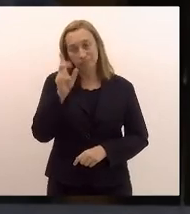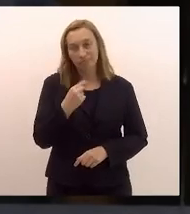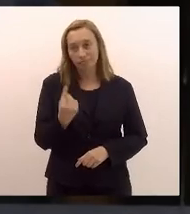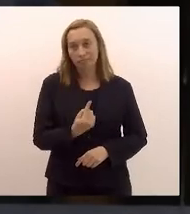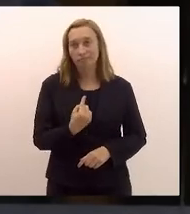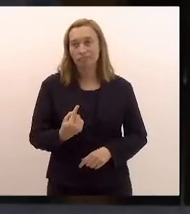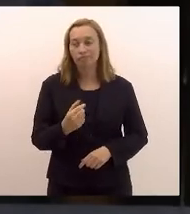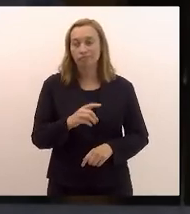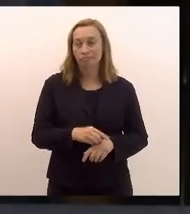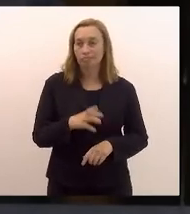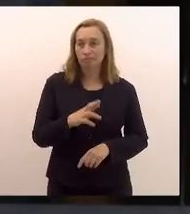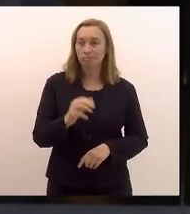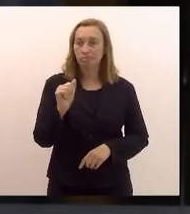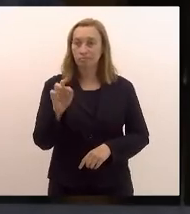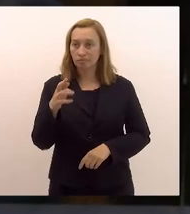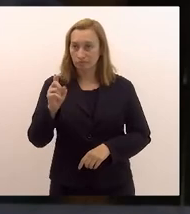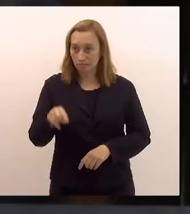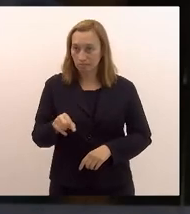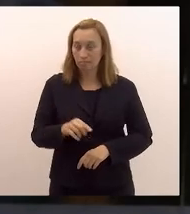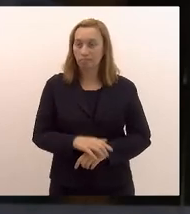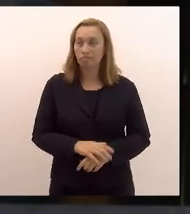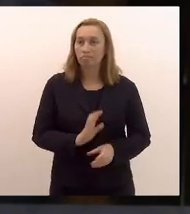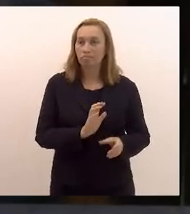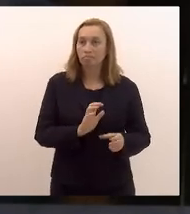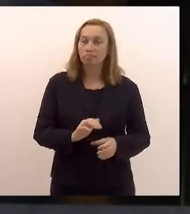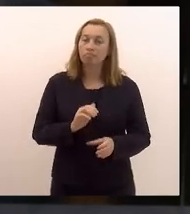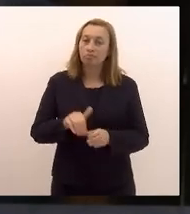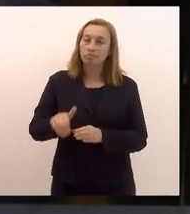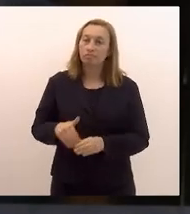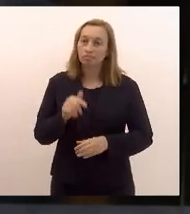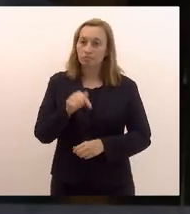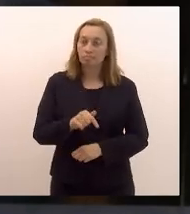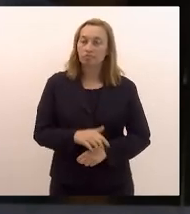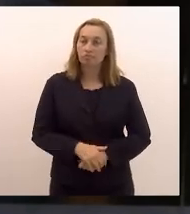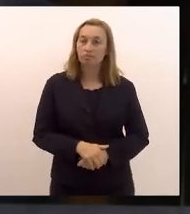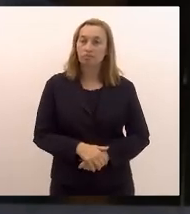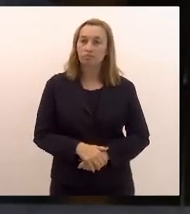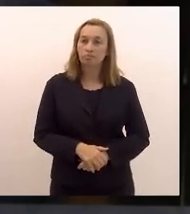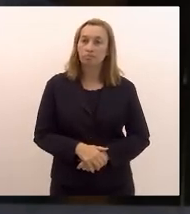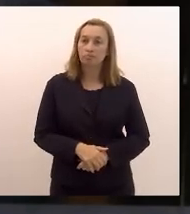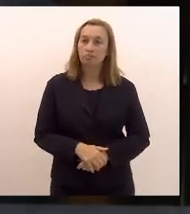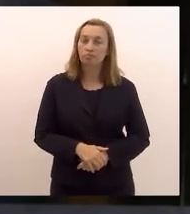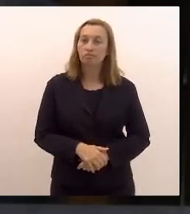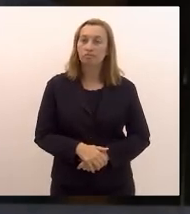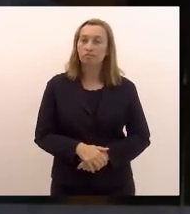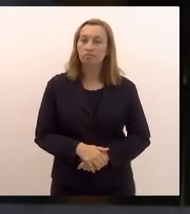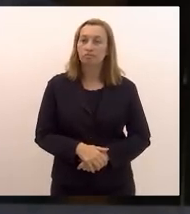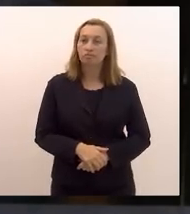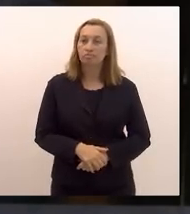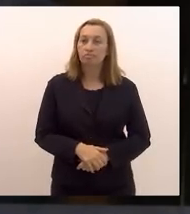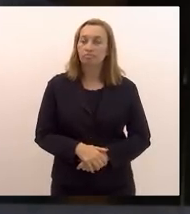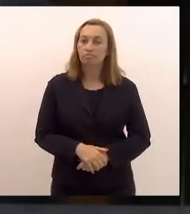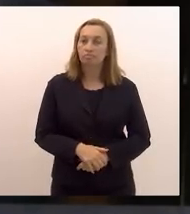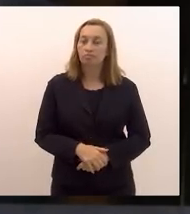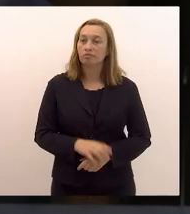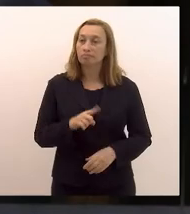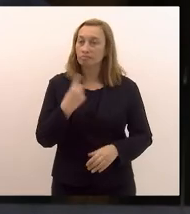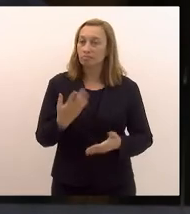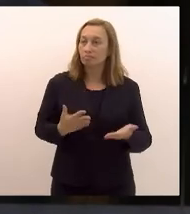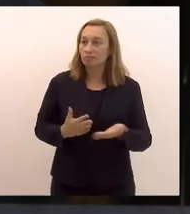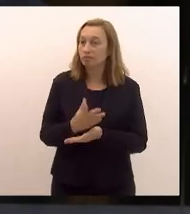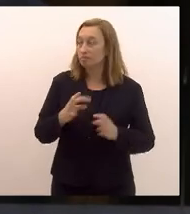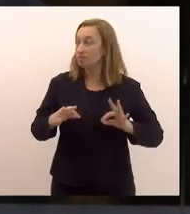eu tô André eu vou tá vamos aqui e e e as Galerias a gente